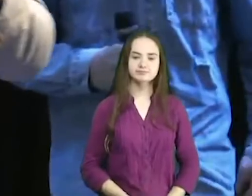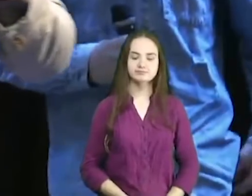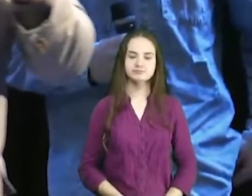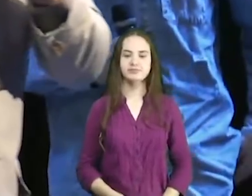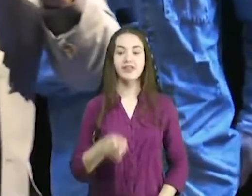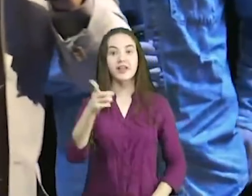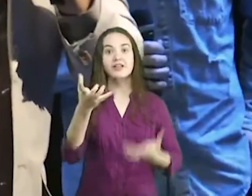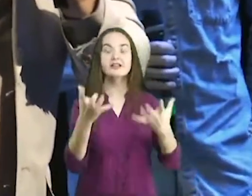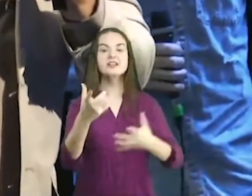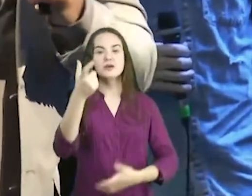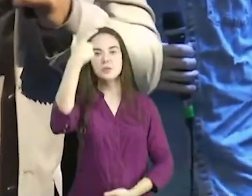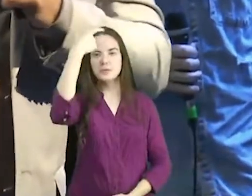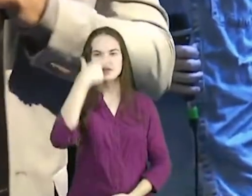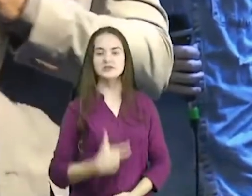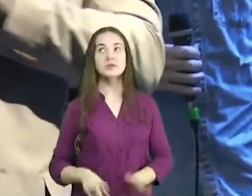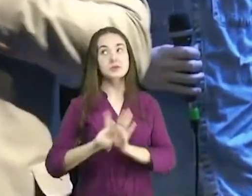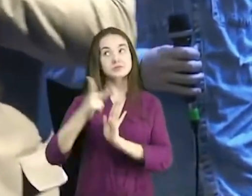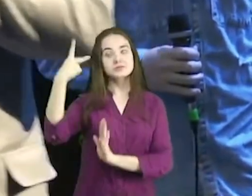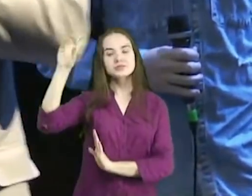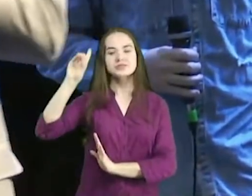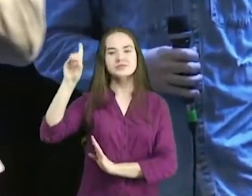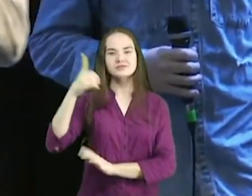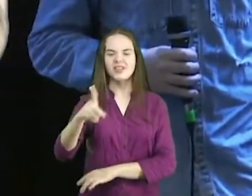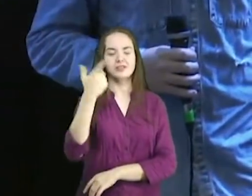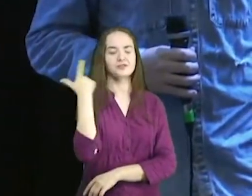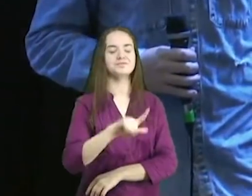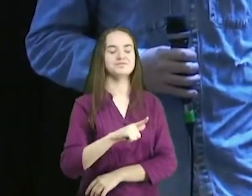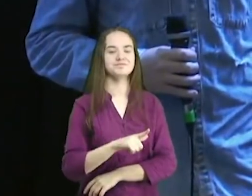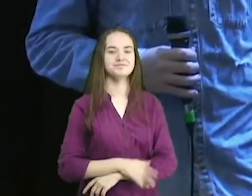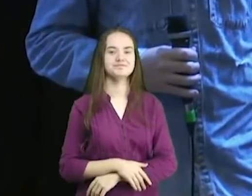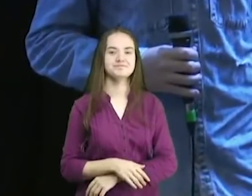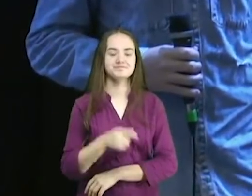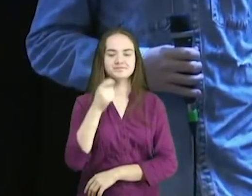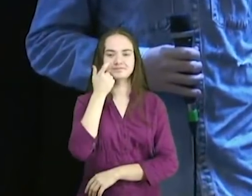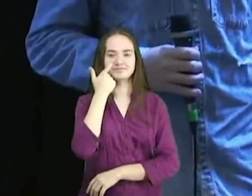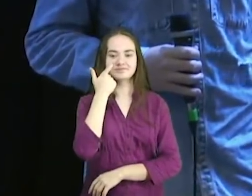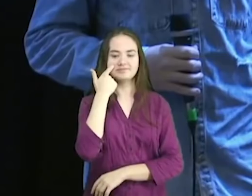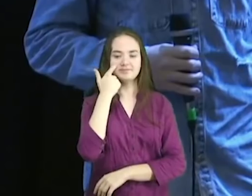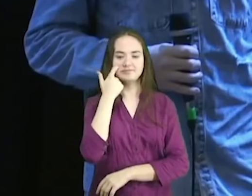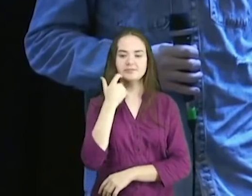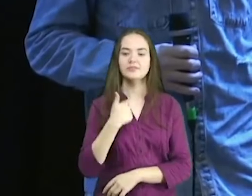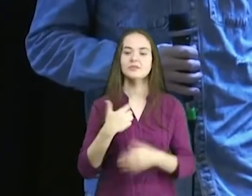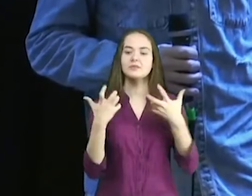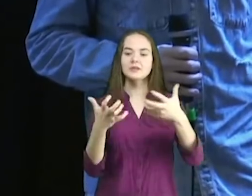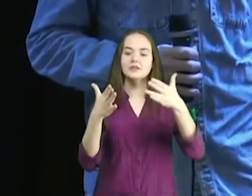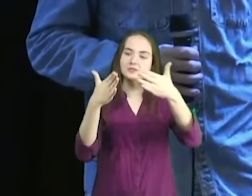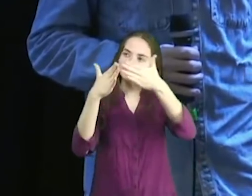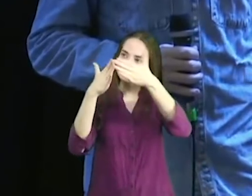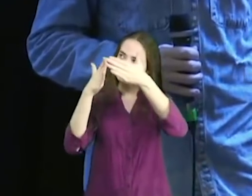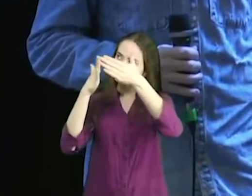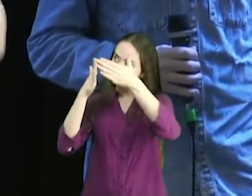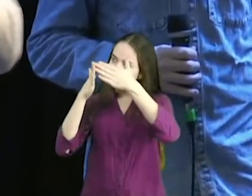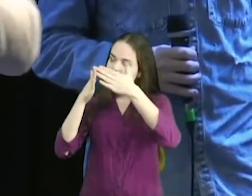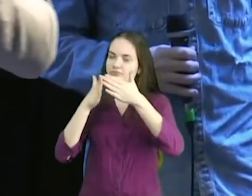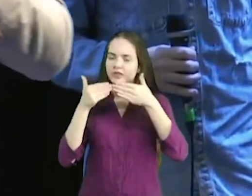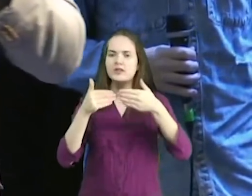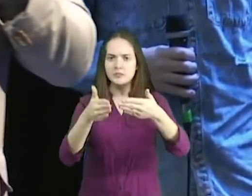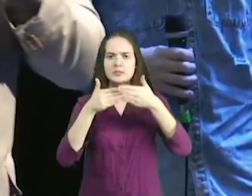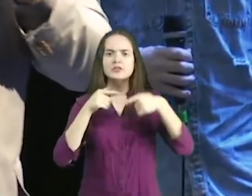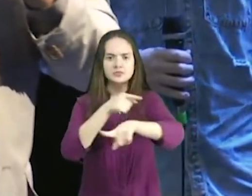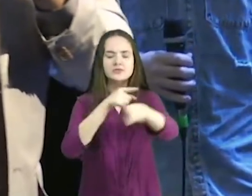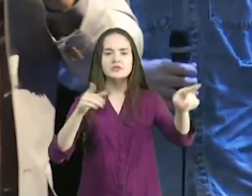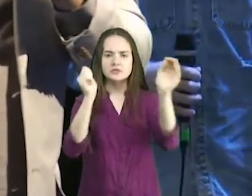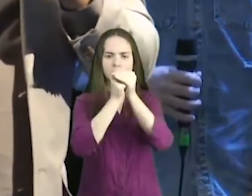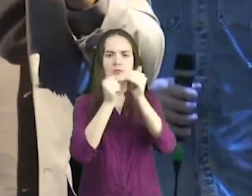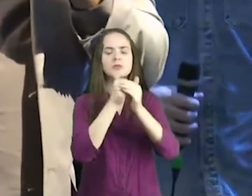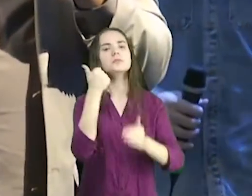Ela queria um homem de Deus, pronto. E ela ganhou. Eu quero pedir para você orar pela minha mãe, o nome dela é